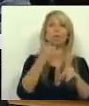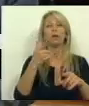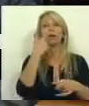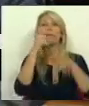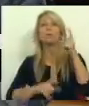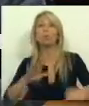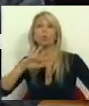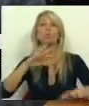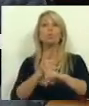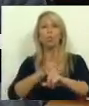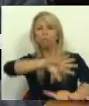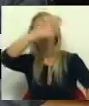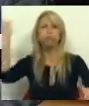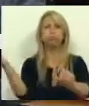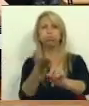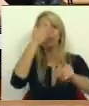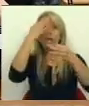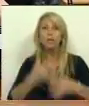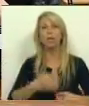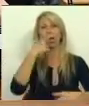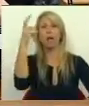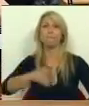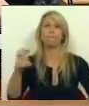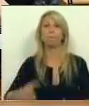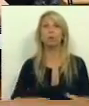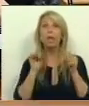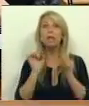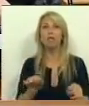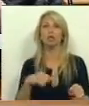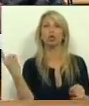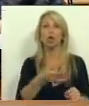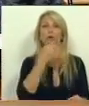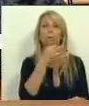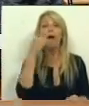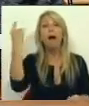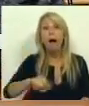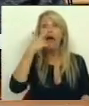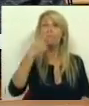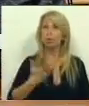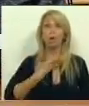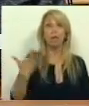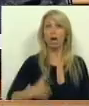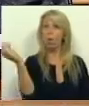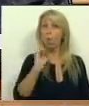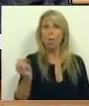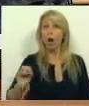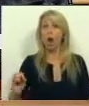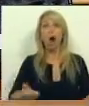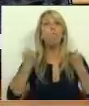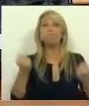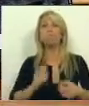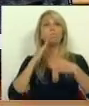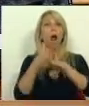darem uma machadada na sua dignidade. Porque é disto que nós estamos a falar. Há pessoas que não têm direito, não conseguem aceder